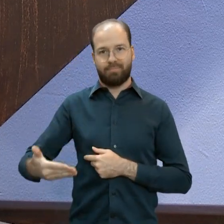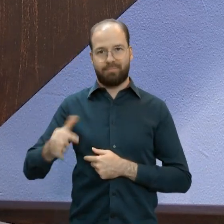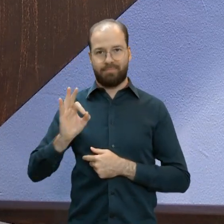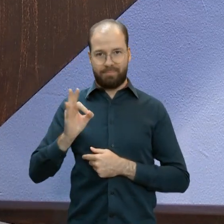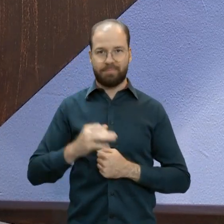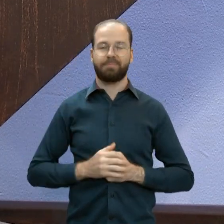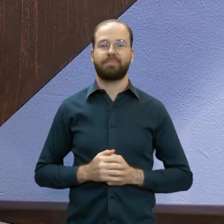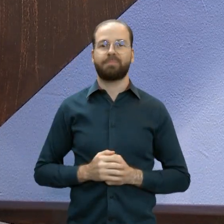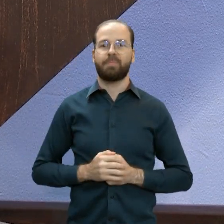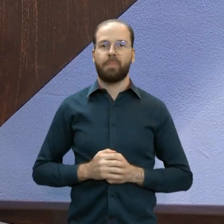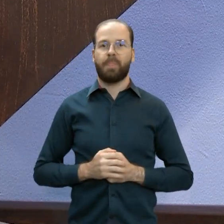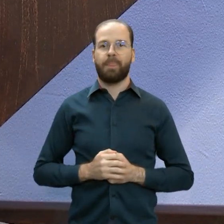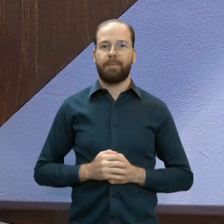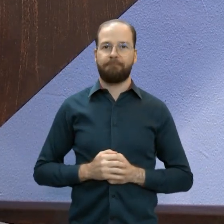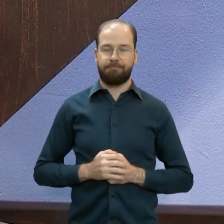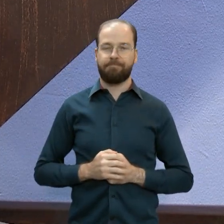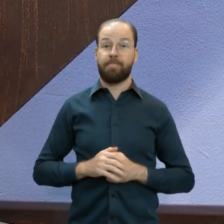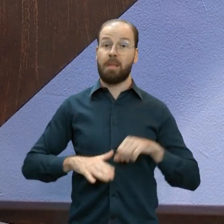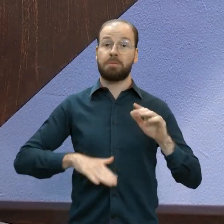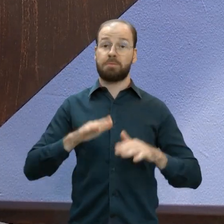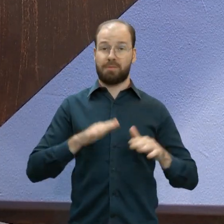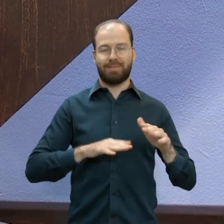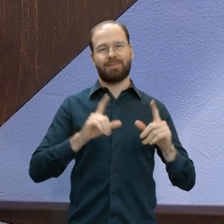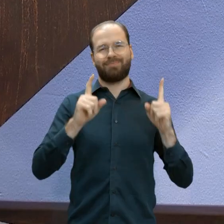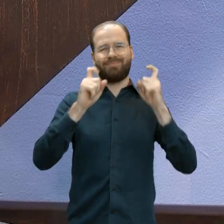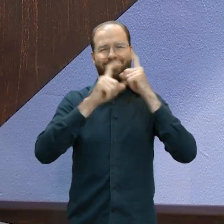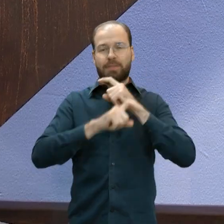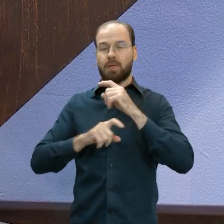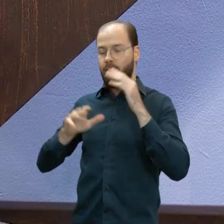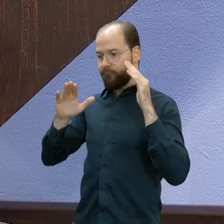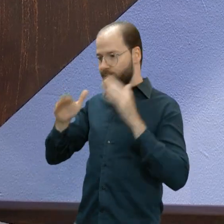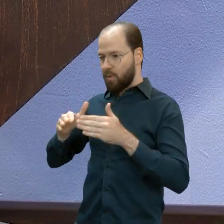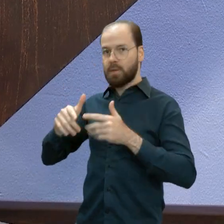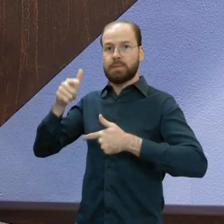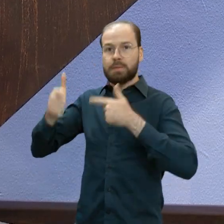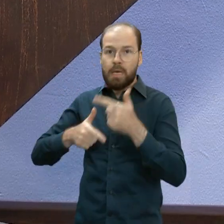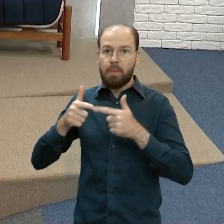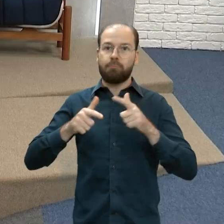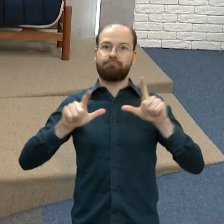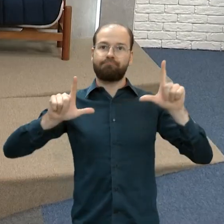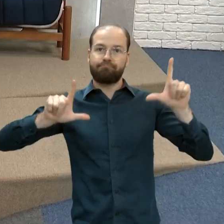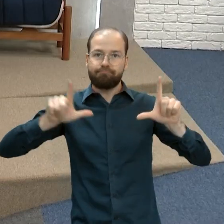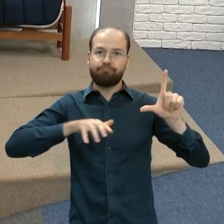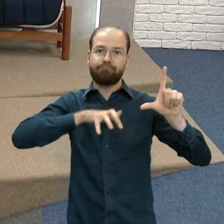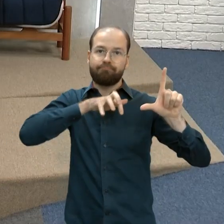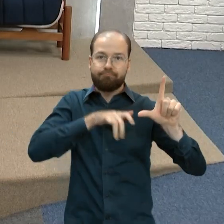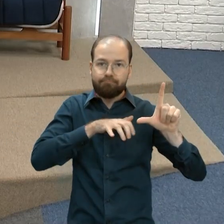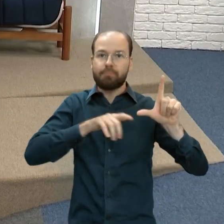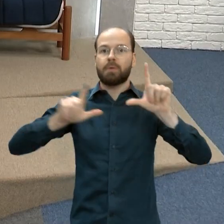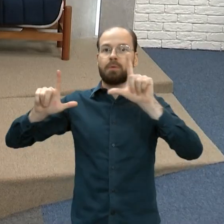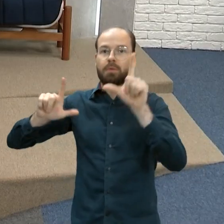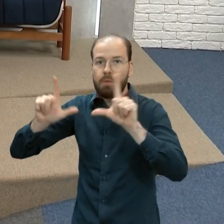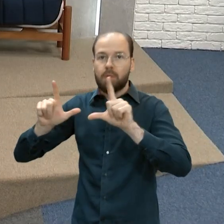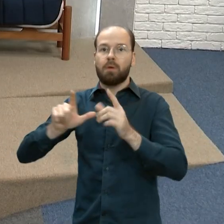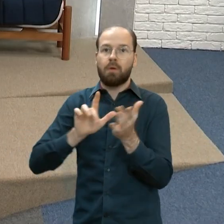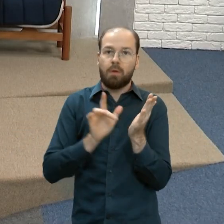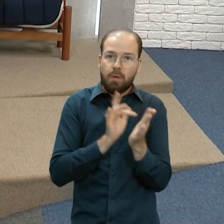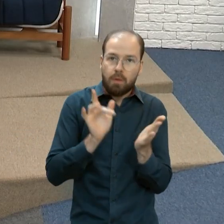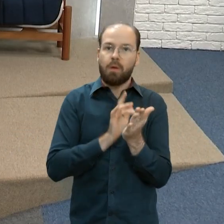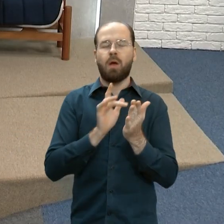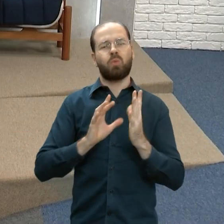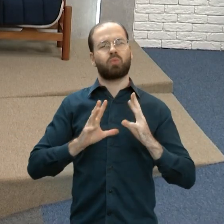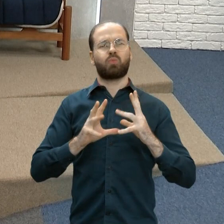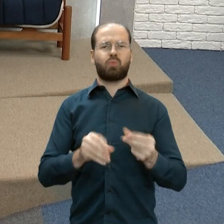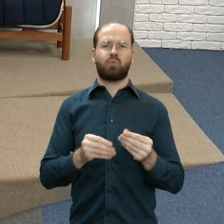né, professora? Às vezes se desconectar, porque tudo hoje é na tela, tudo hoje. A gente se comunica para o trabalho,